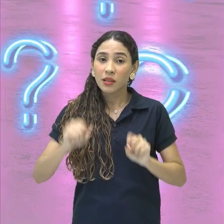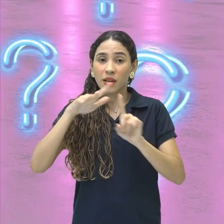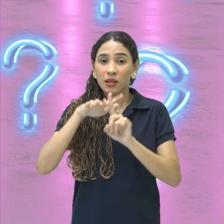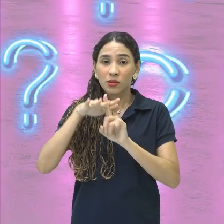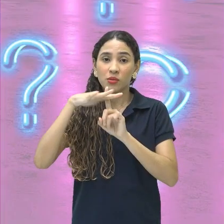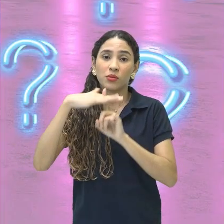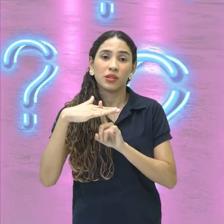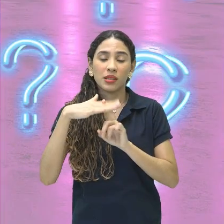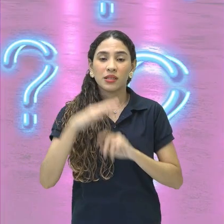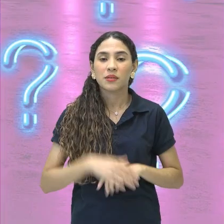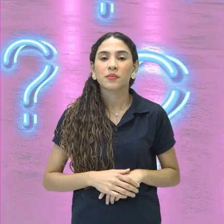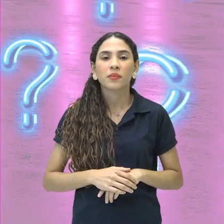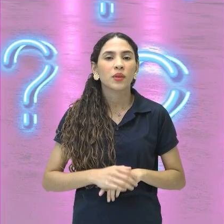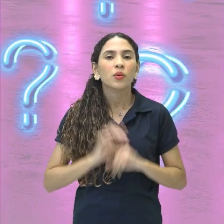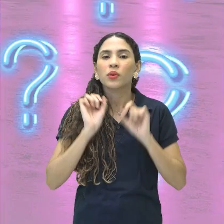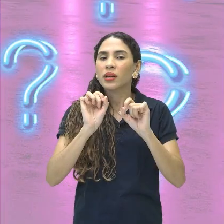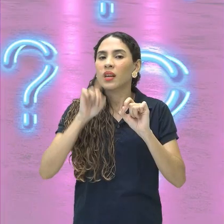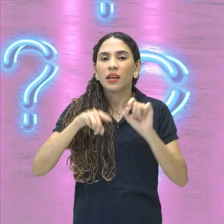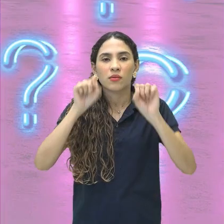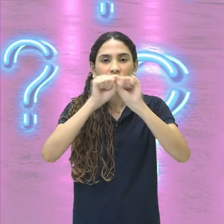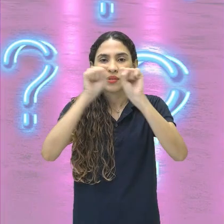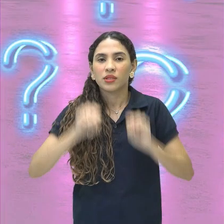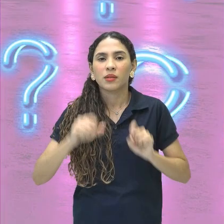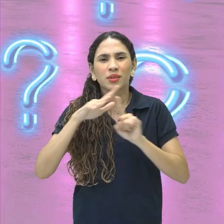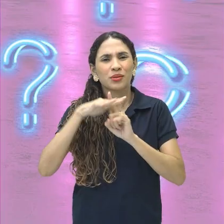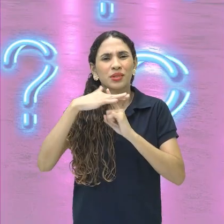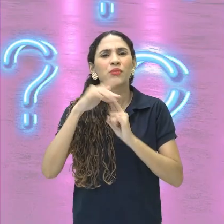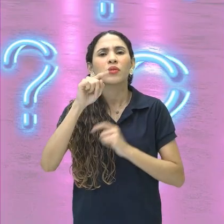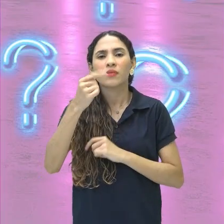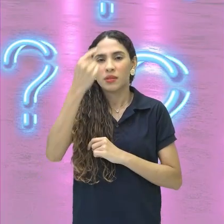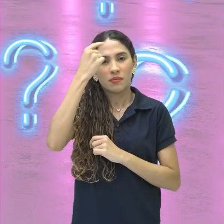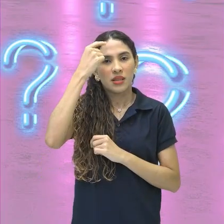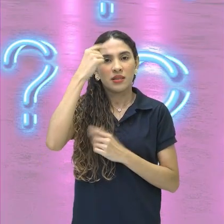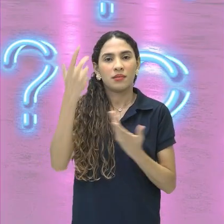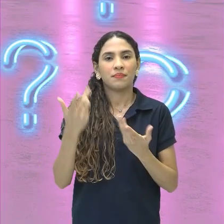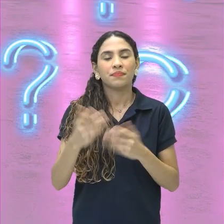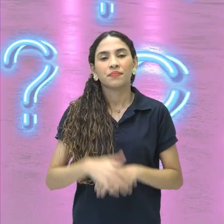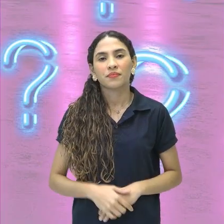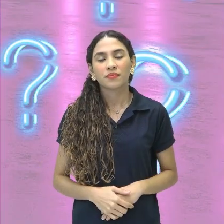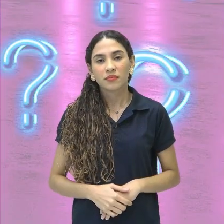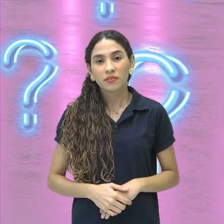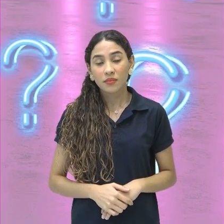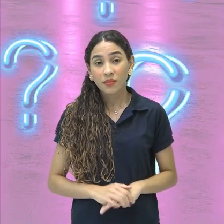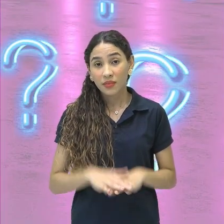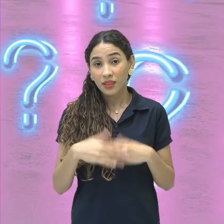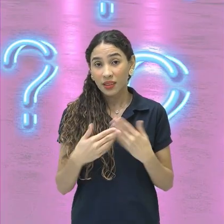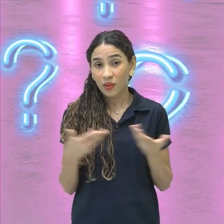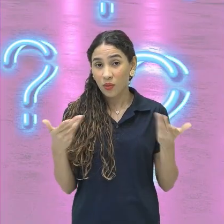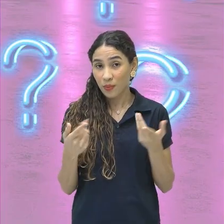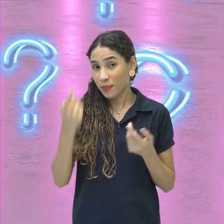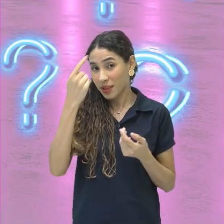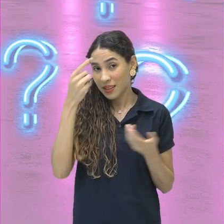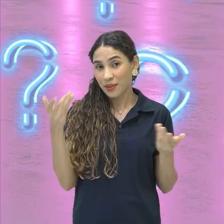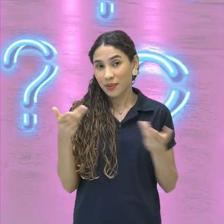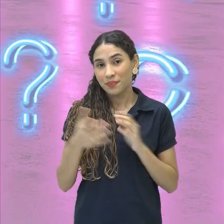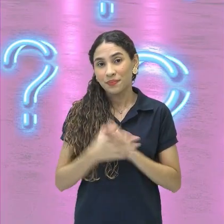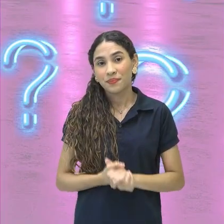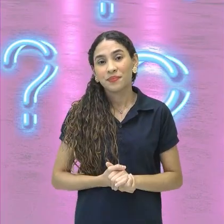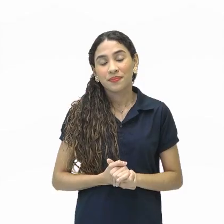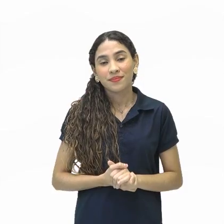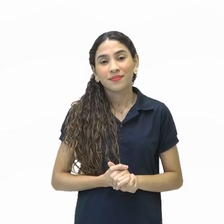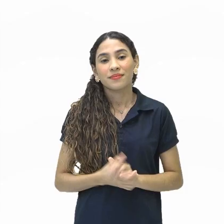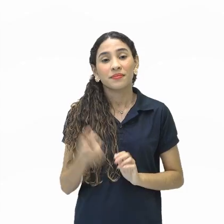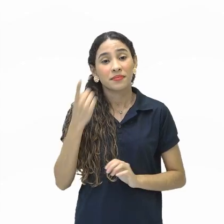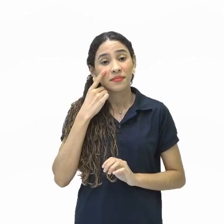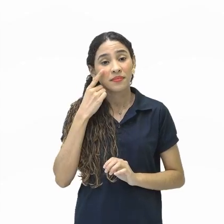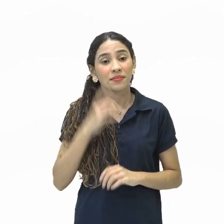socialista. O que é o sistema socialista? O que vem na sua cabeça, né? Então, é isso que nós vamos pensar agora. Olha só,